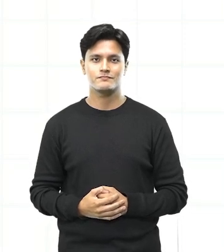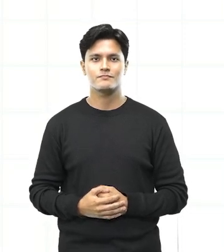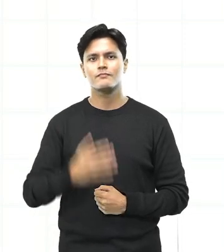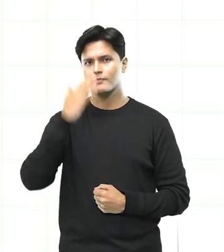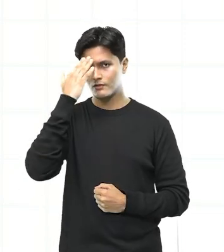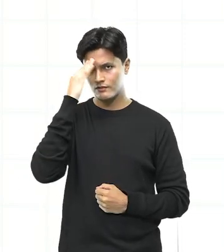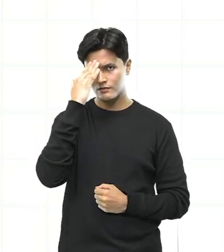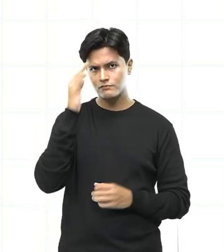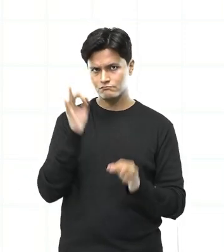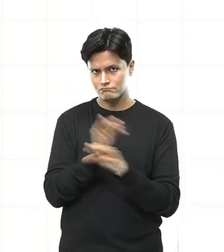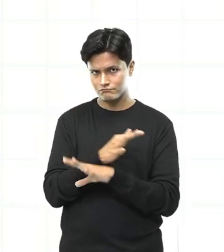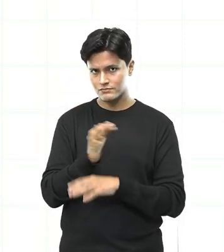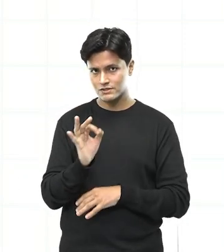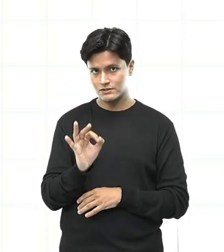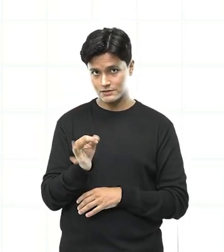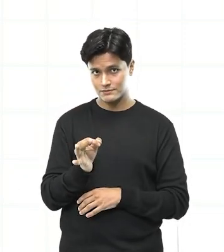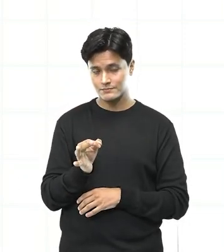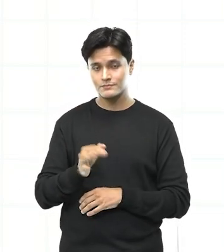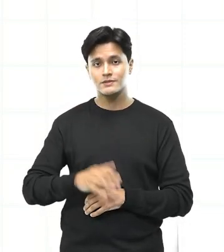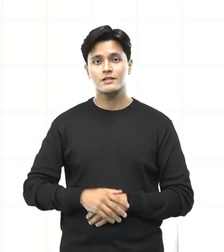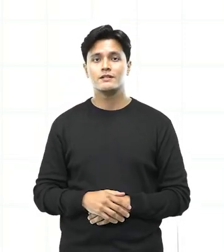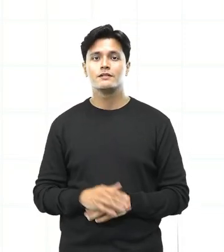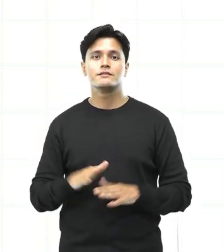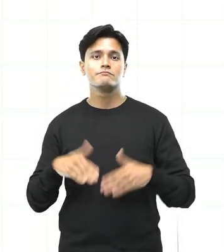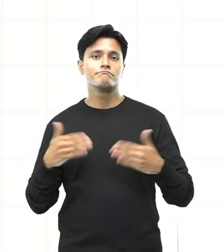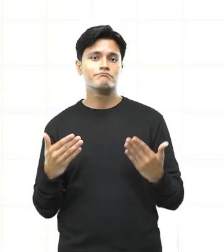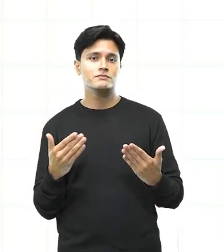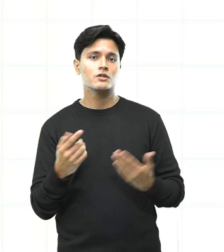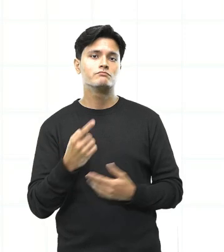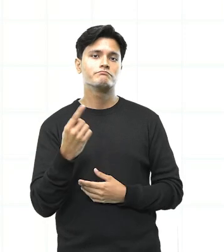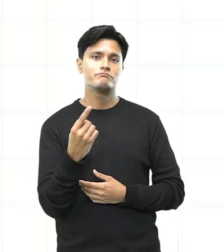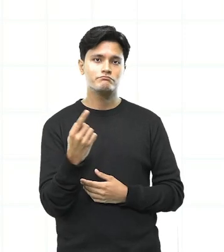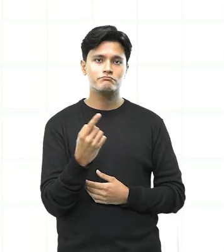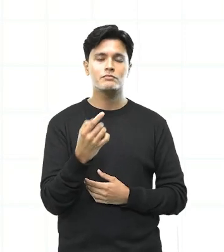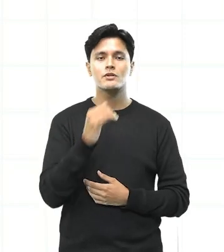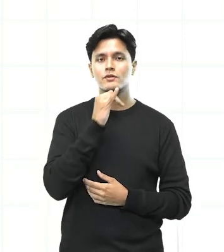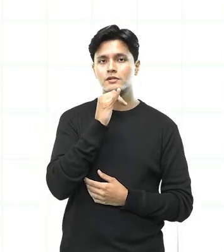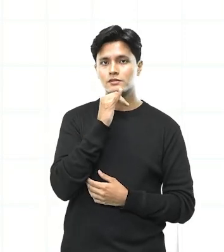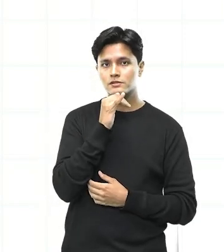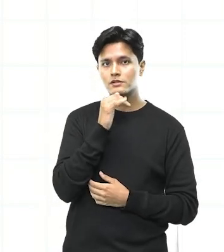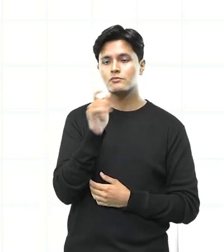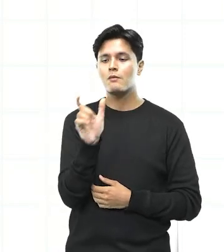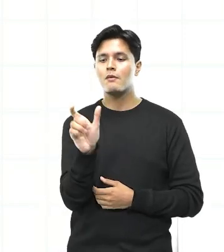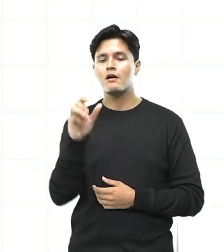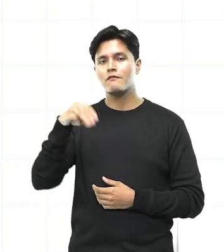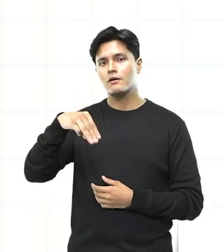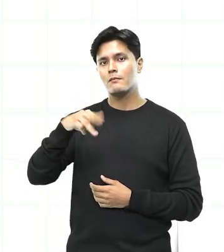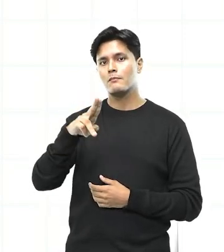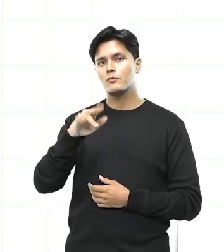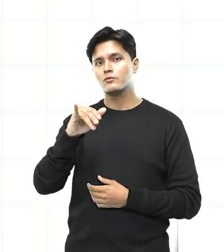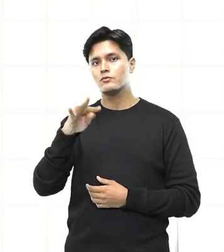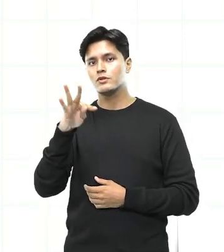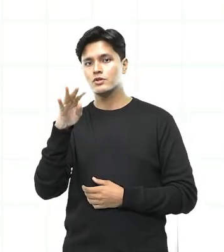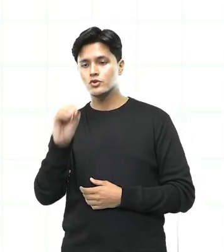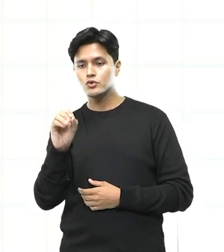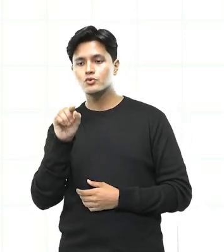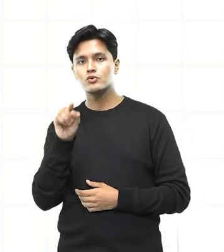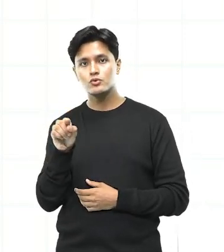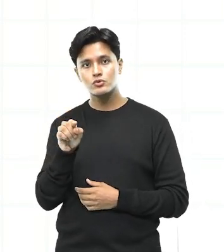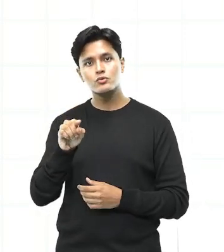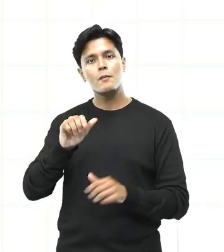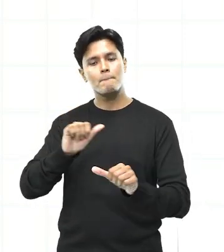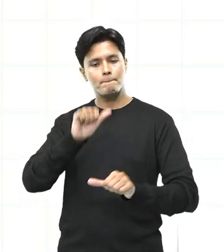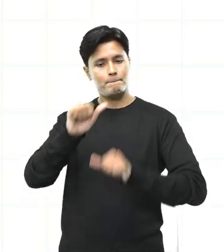Entendido aqui? No primeiro exemplo, então, nós temos uma palavra muito alterando o significado da palavra choveu, que é um